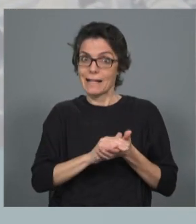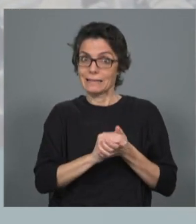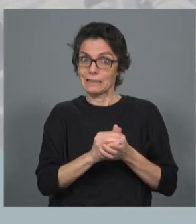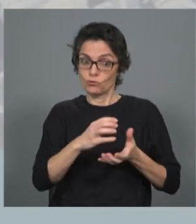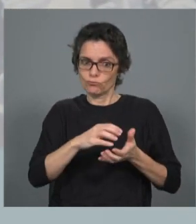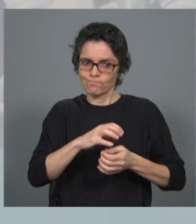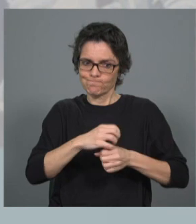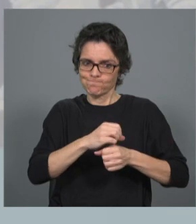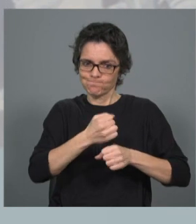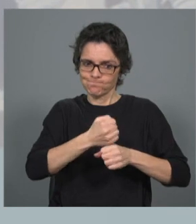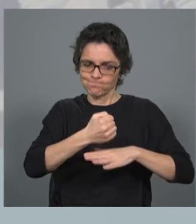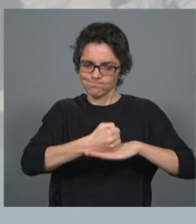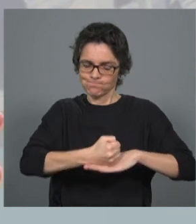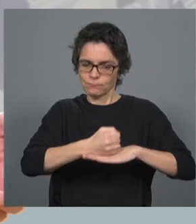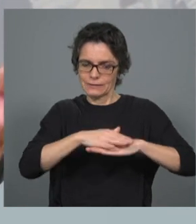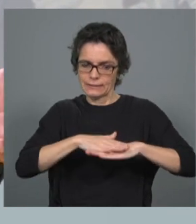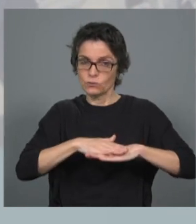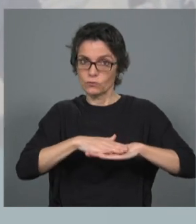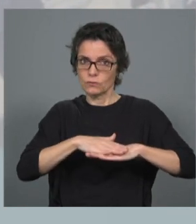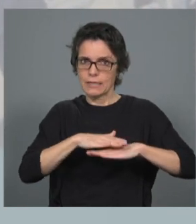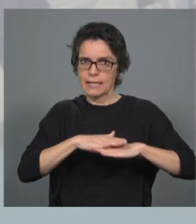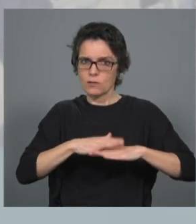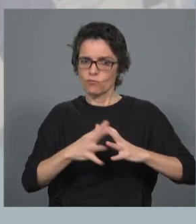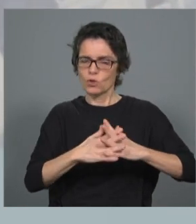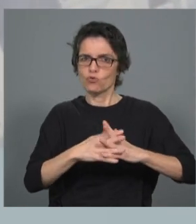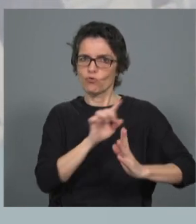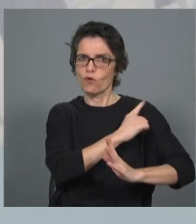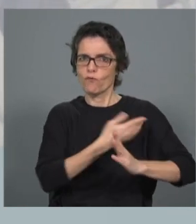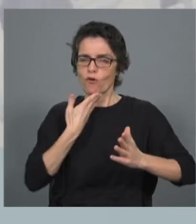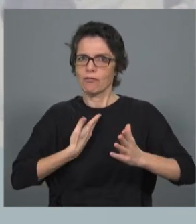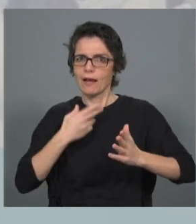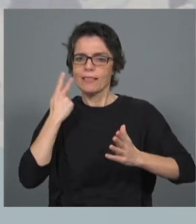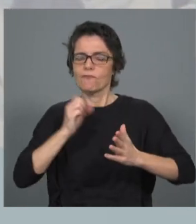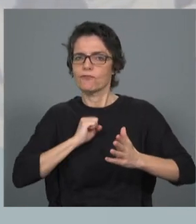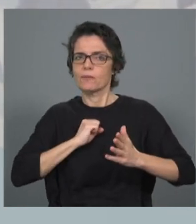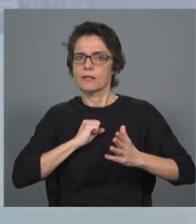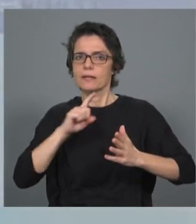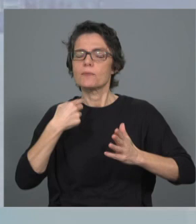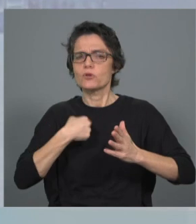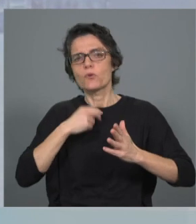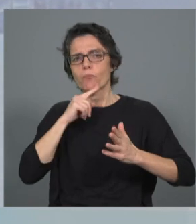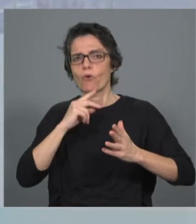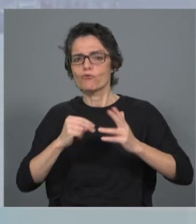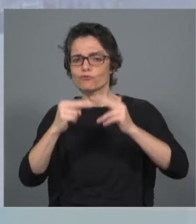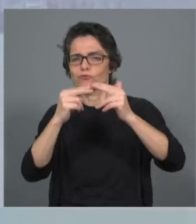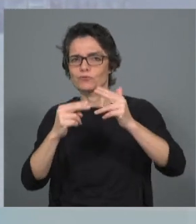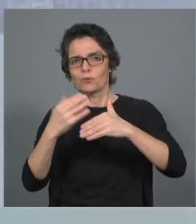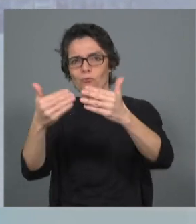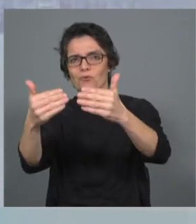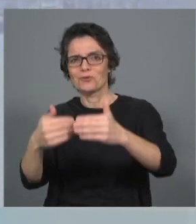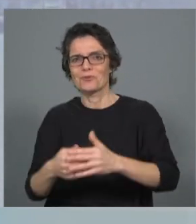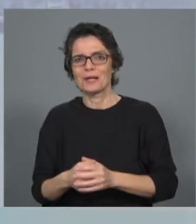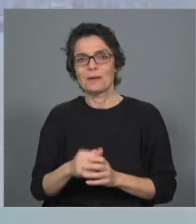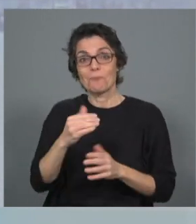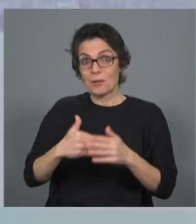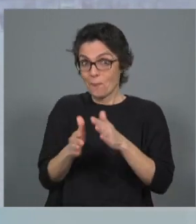quer que seja o caminho que eu siga será um caminho seguro, bom e feliz. Qualquer que seja a construção, tem essa pedra angular essa a ideia, a dar firmeza, não é?